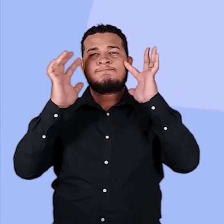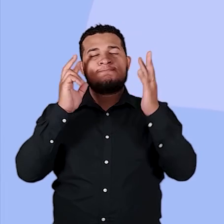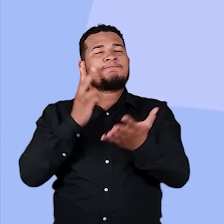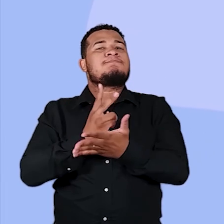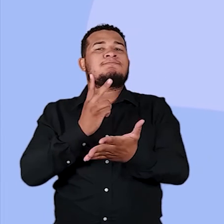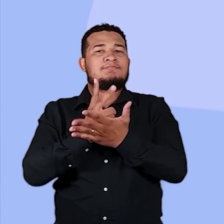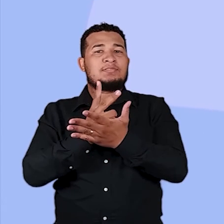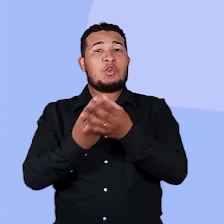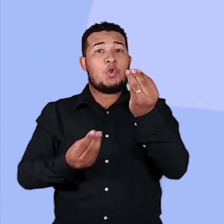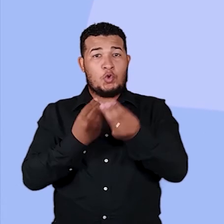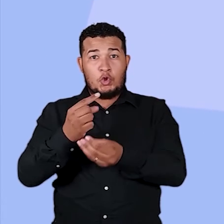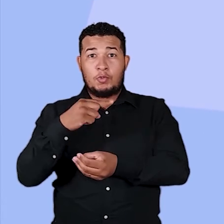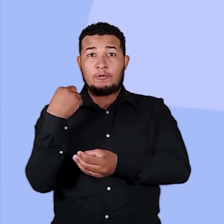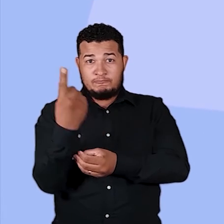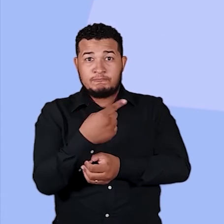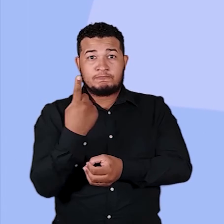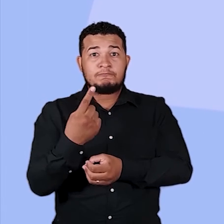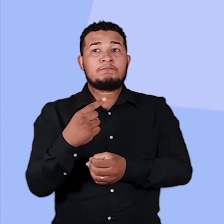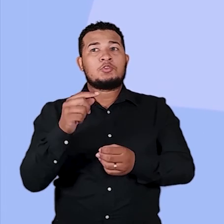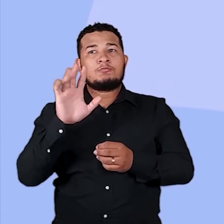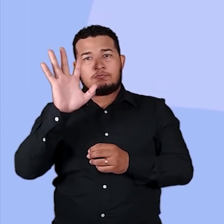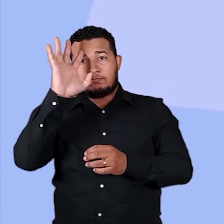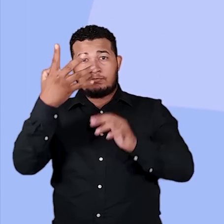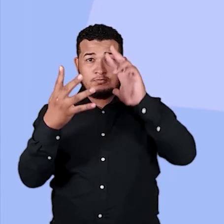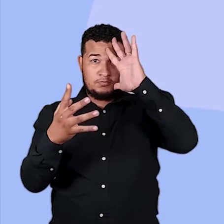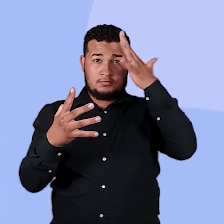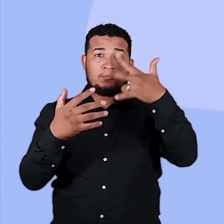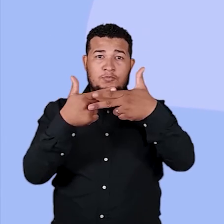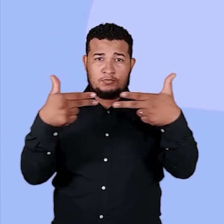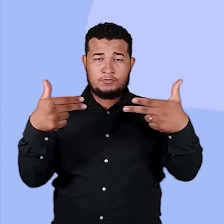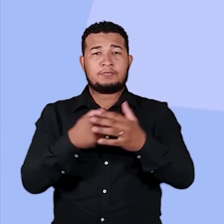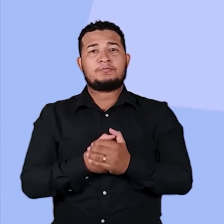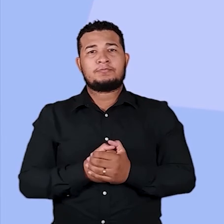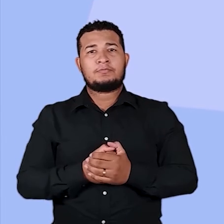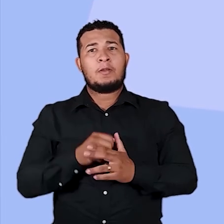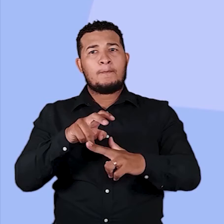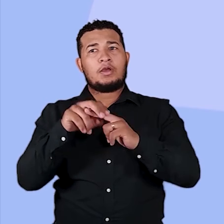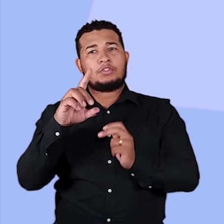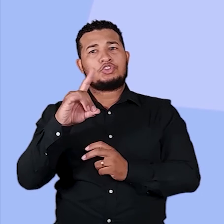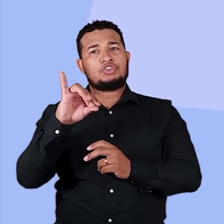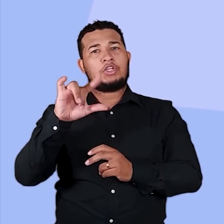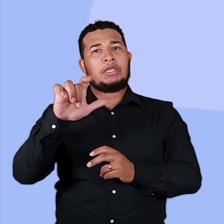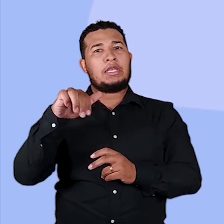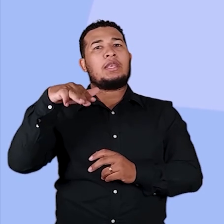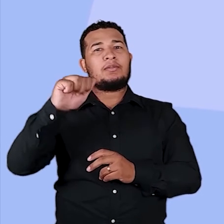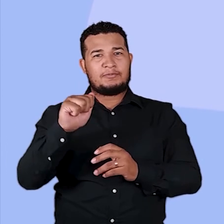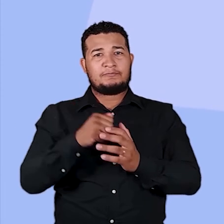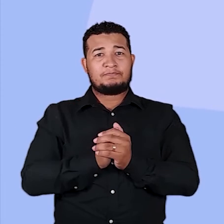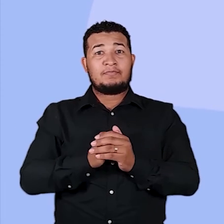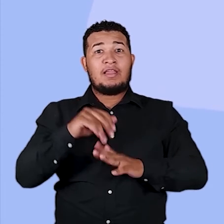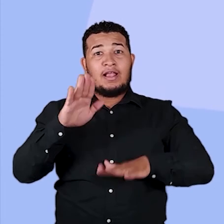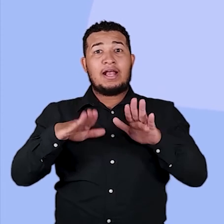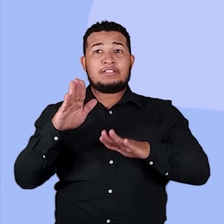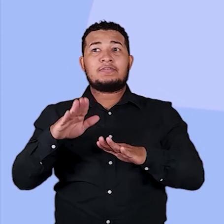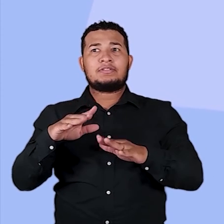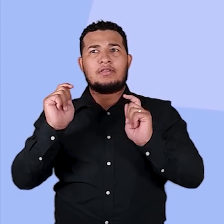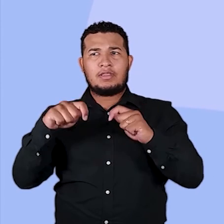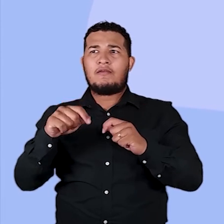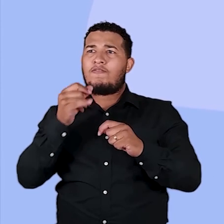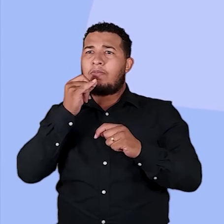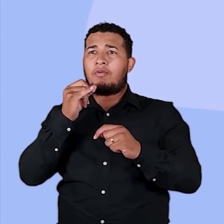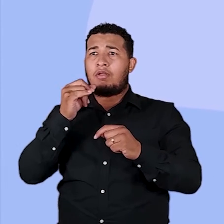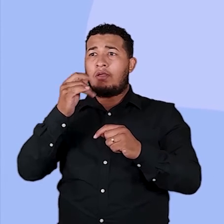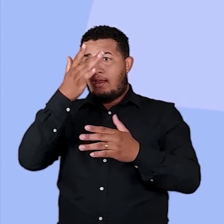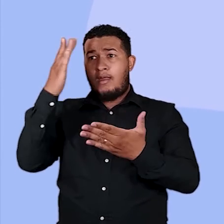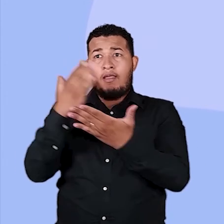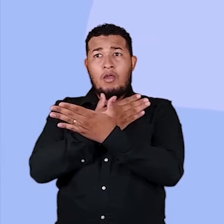gente pensar como nós tomamos decisões. No caso do dilema, às vezes você pode pensar,